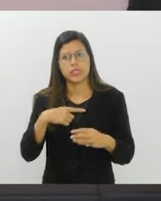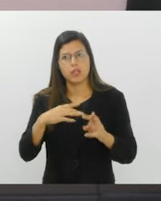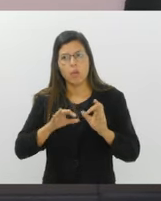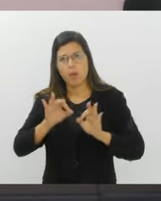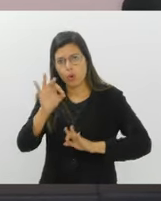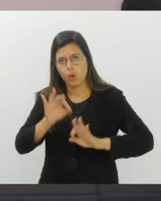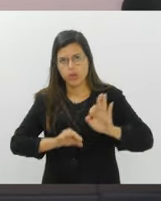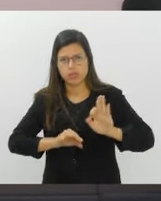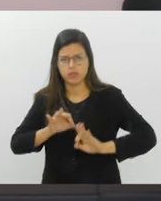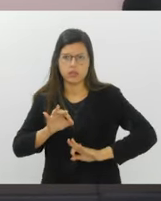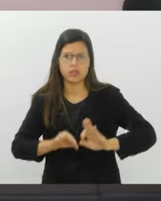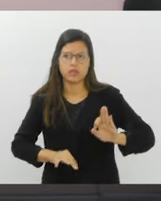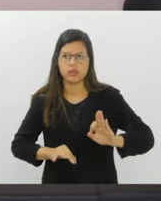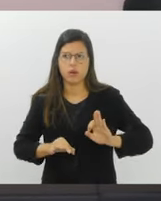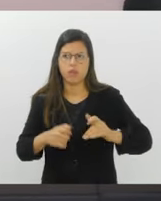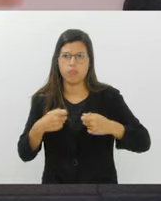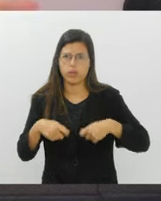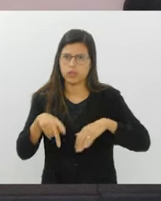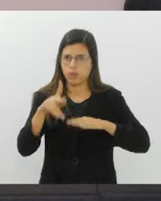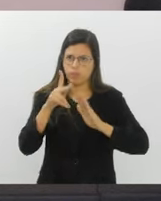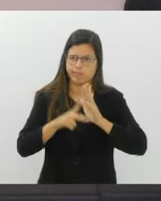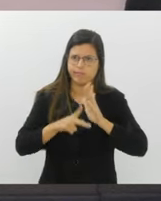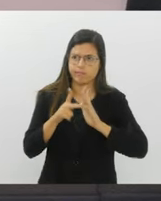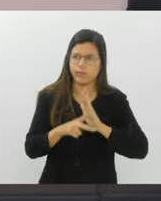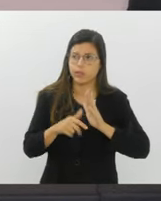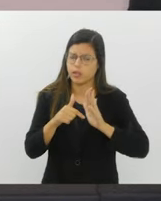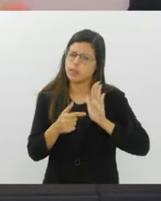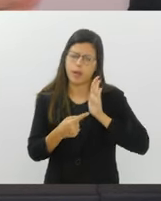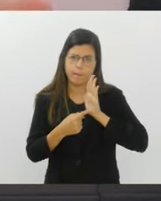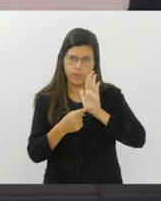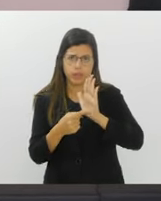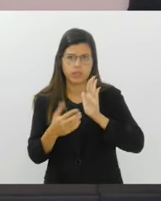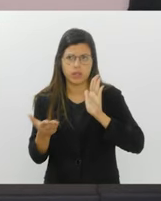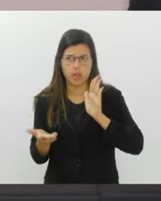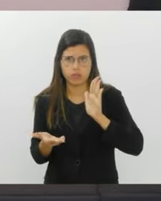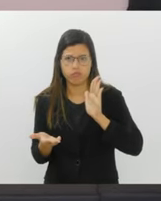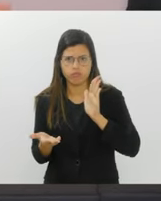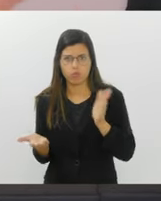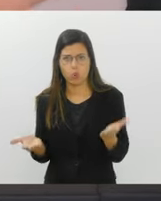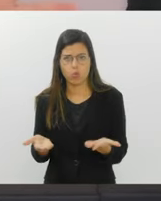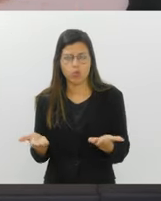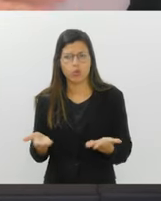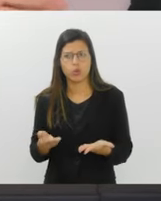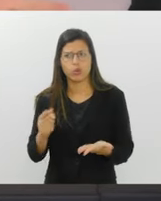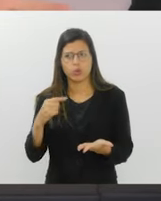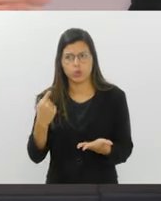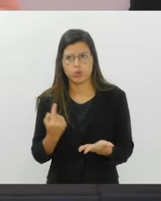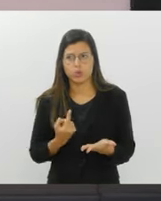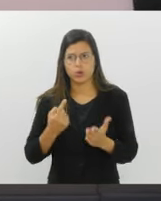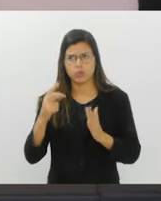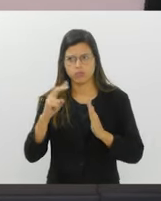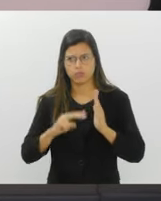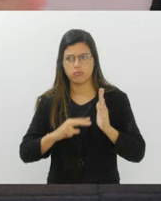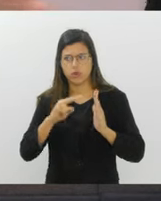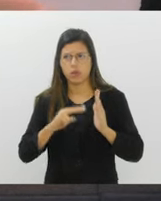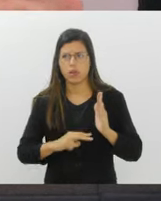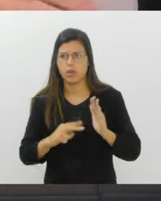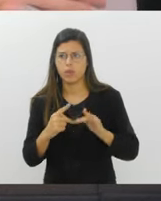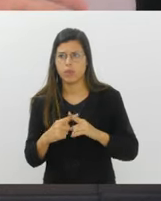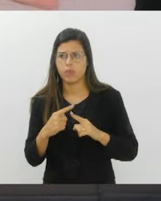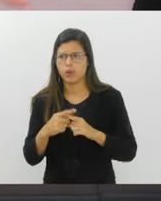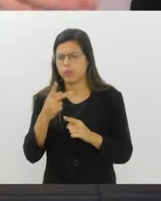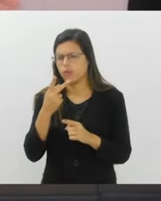para ela. Tinha que ter um plano B que está sendo aqui apresentado, que nós vamos ler, né? Porque eu não vou